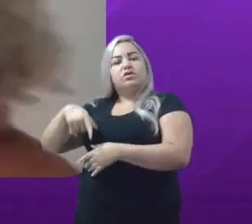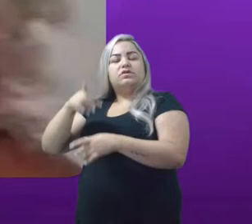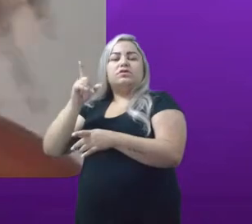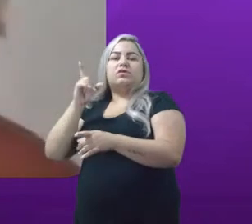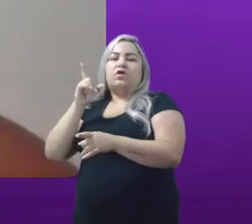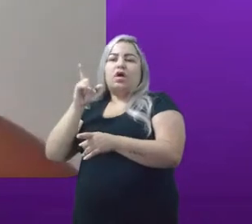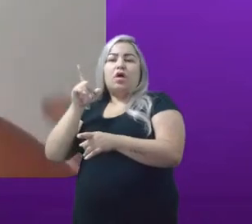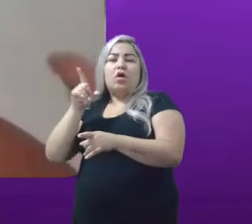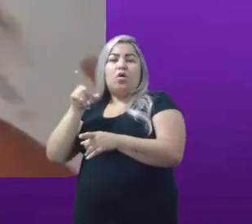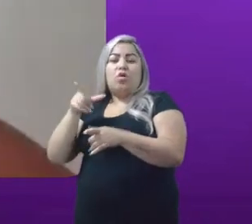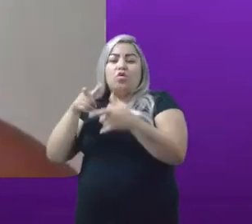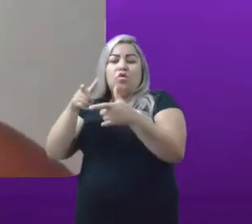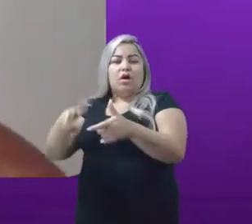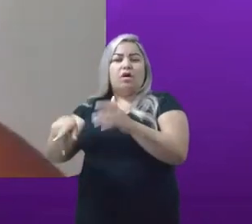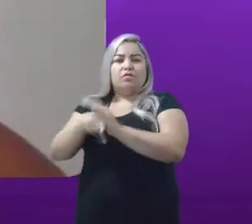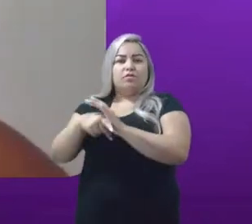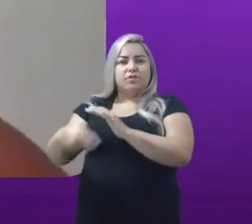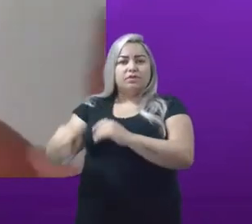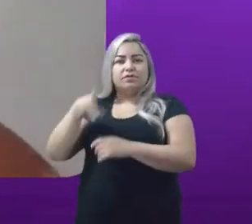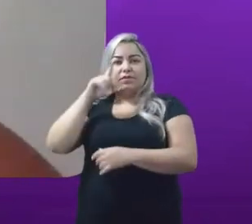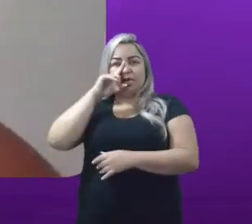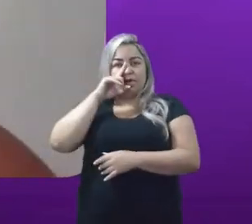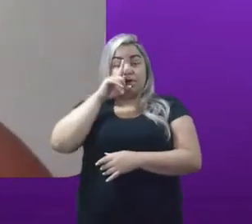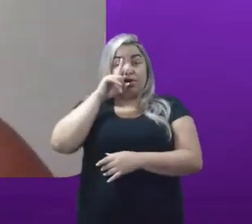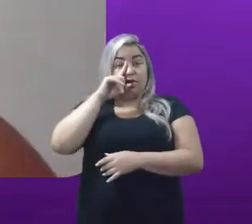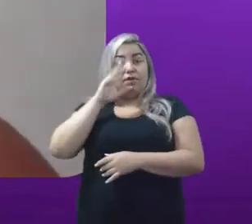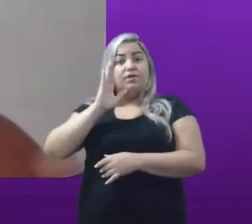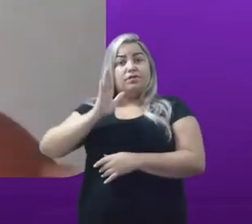e por isso mesmo ali já vão ser colocados